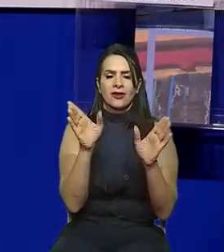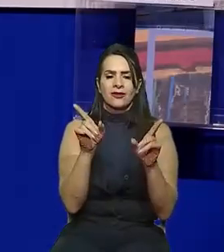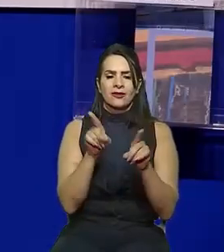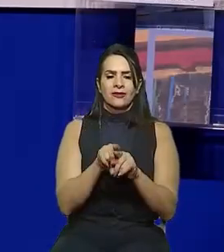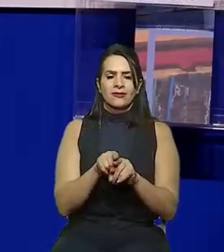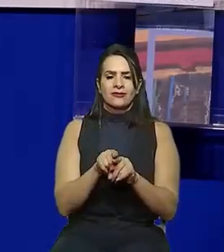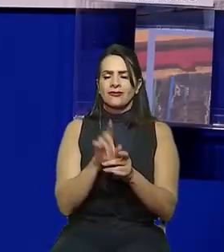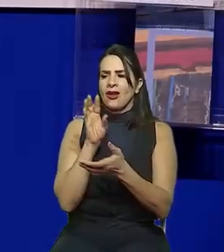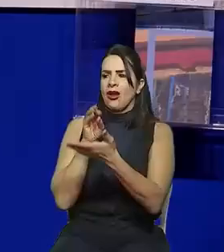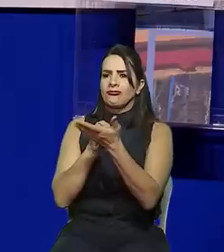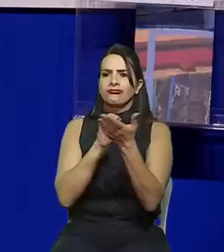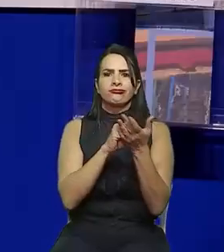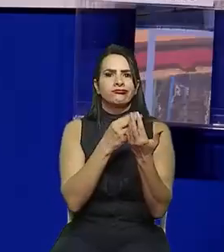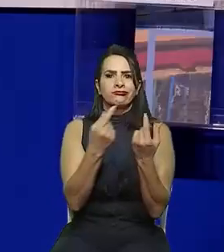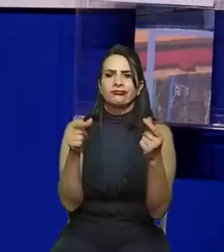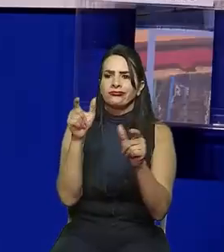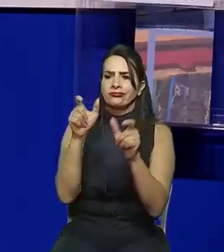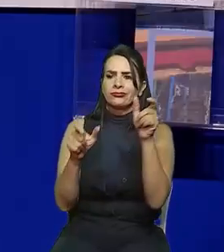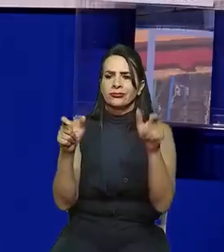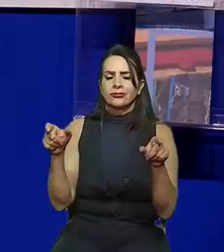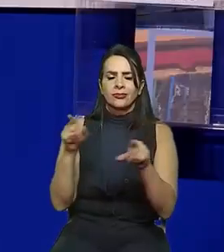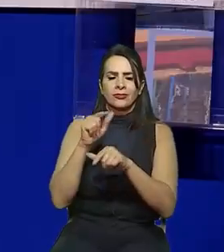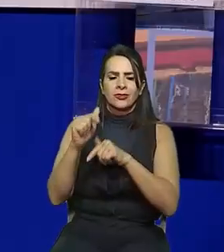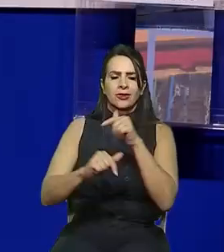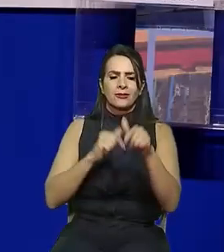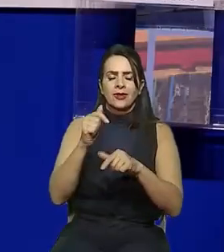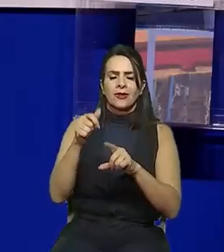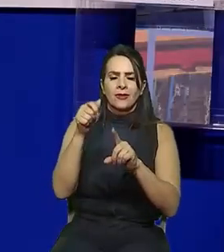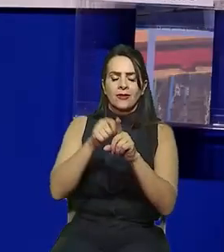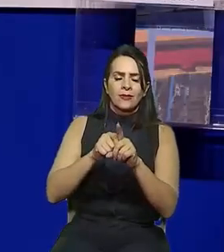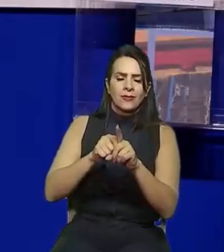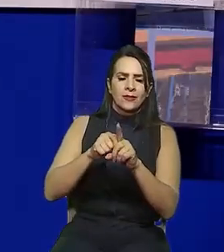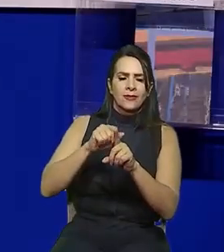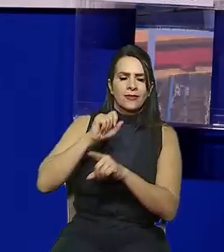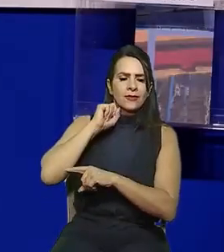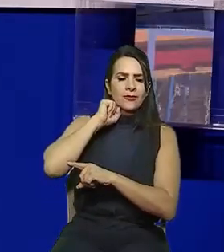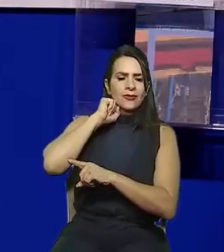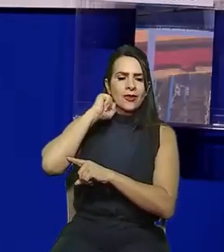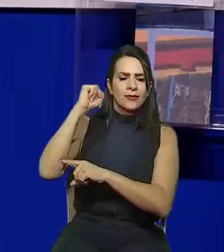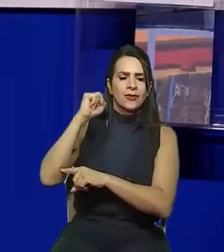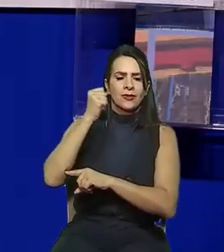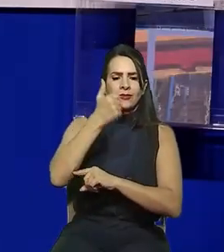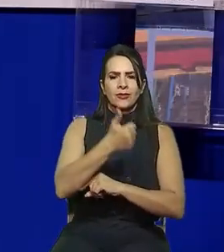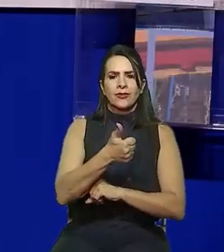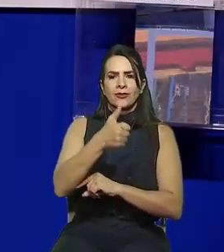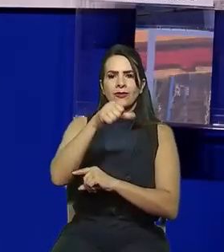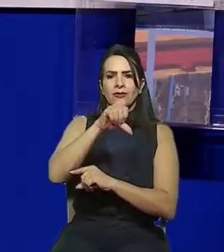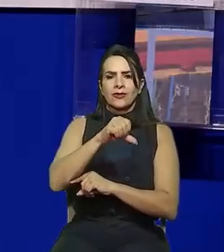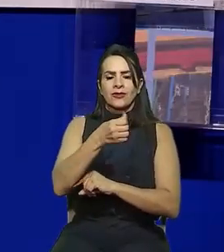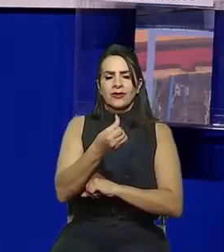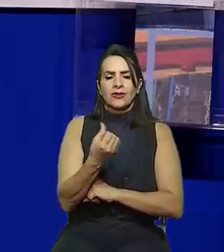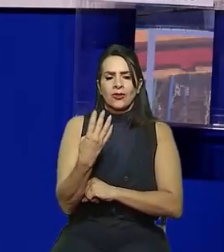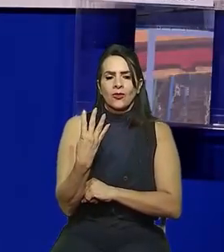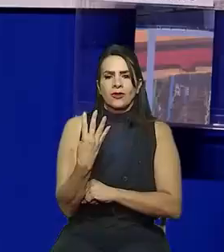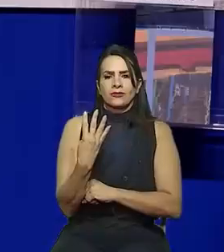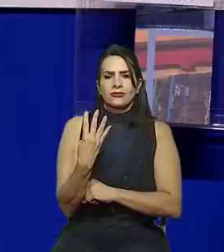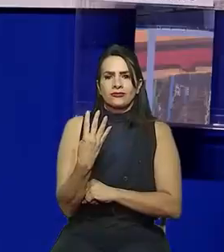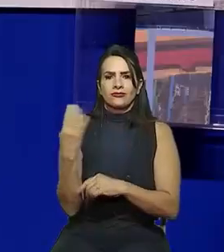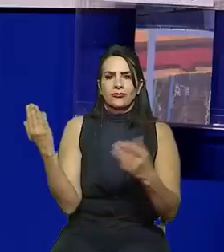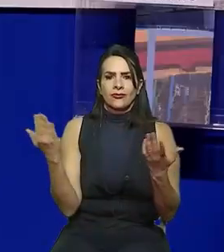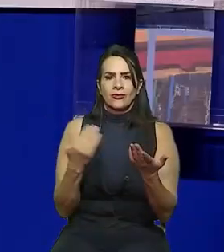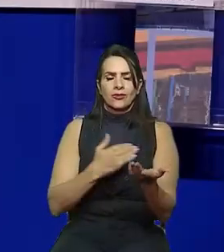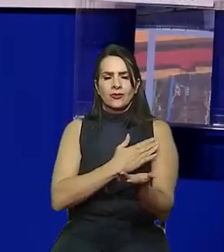gente, porque no dia 1º de abril de 64, a Força Pública, hoje